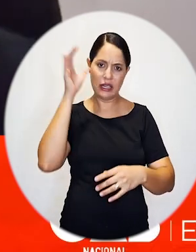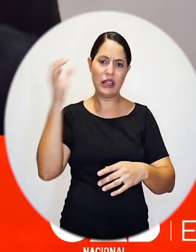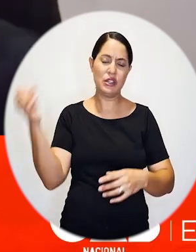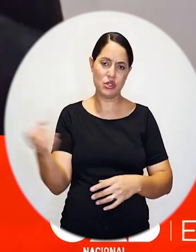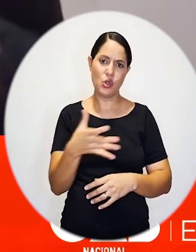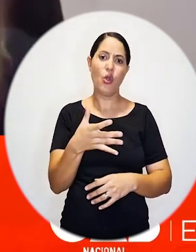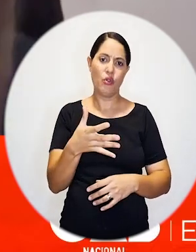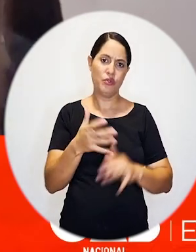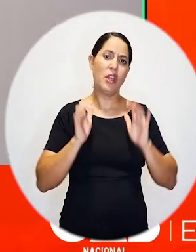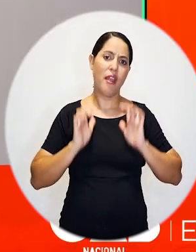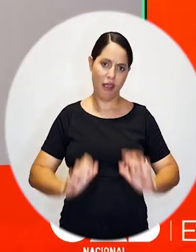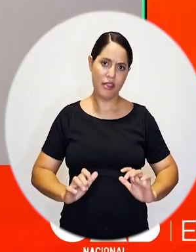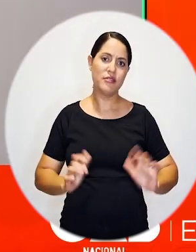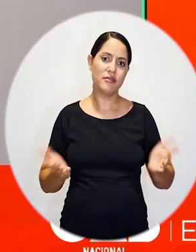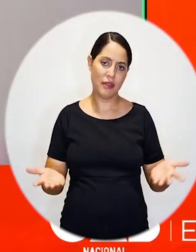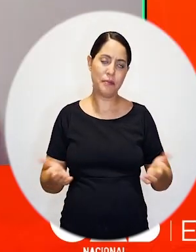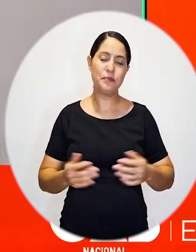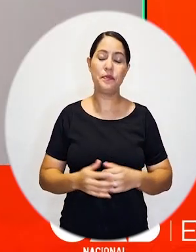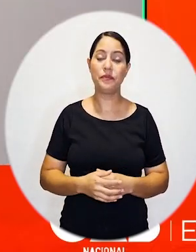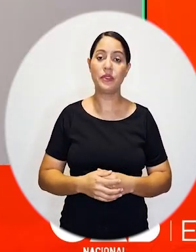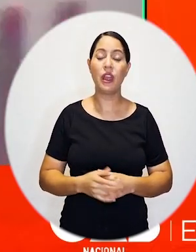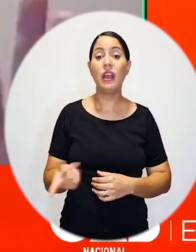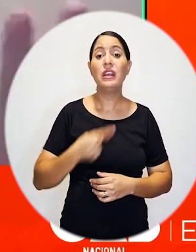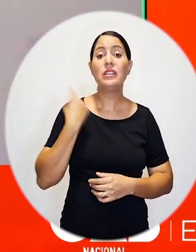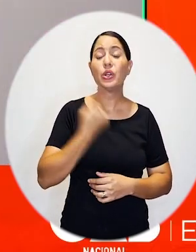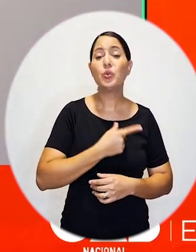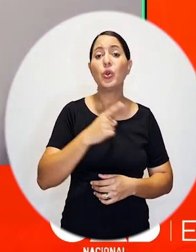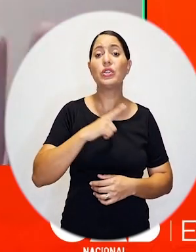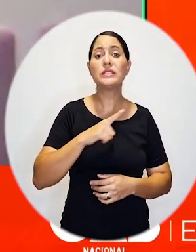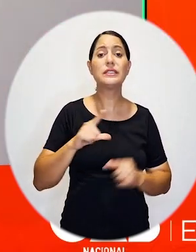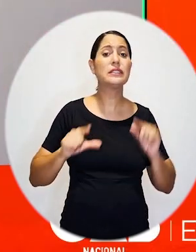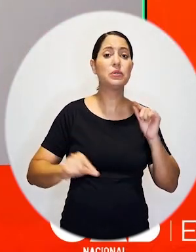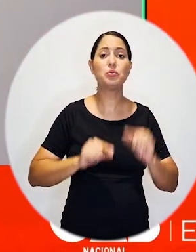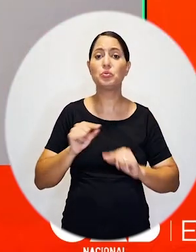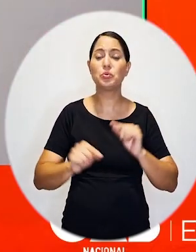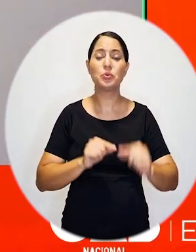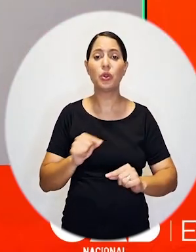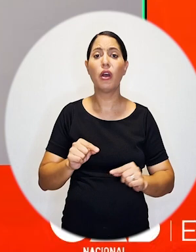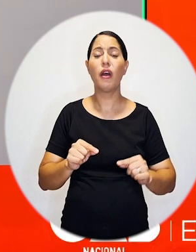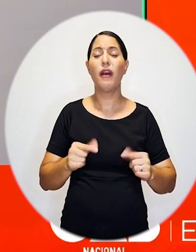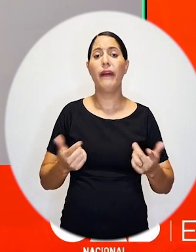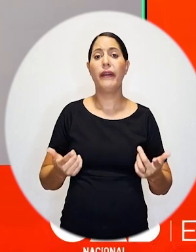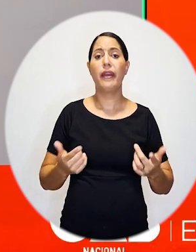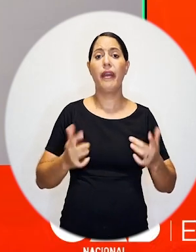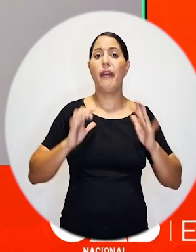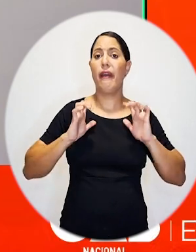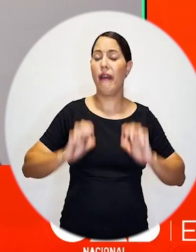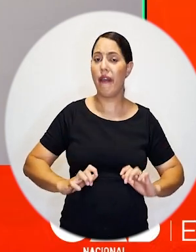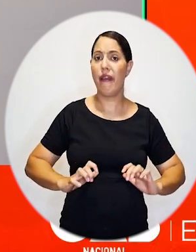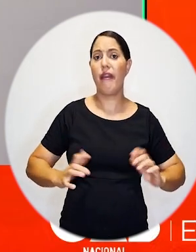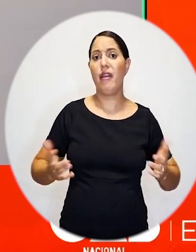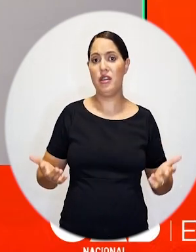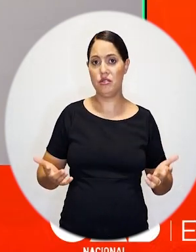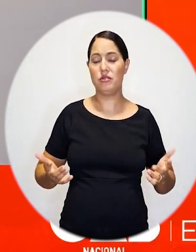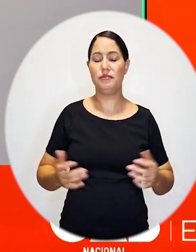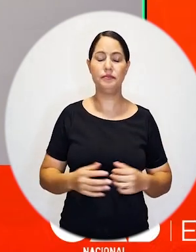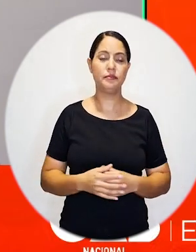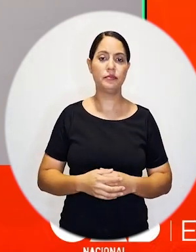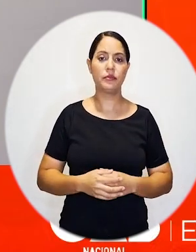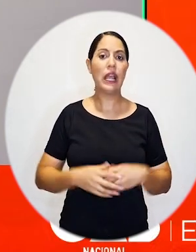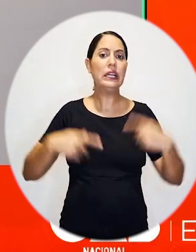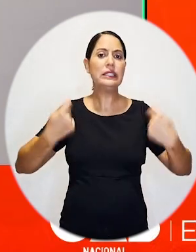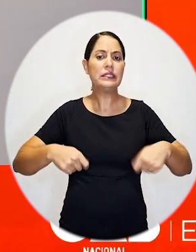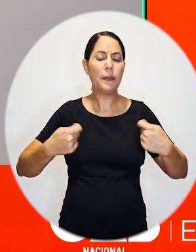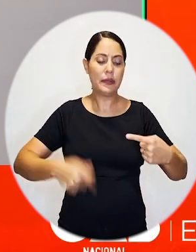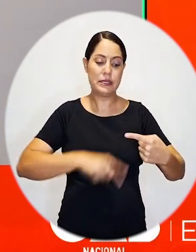novos clientes de maneira ética. Aqui a gente tem sempre esse respaldo muito grande em termos da ética.